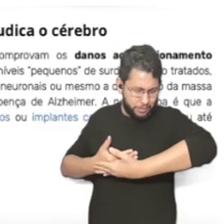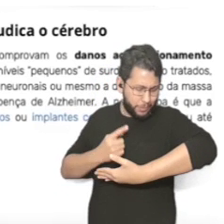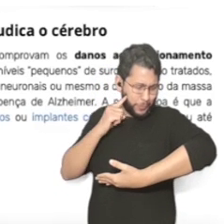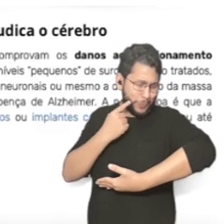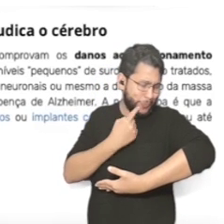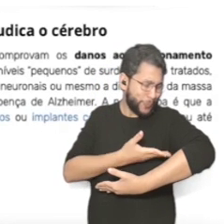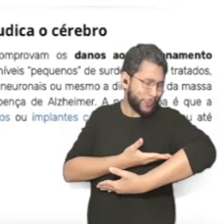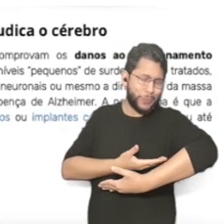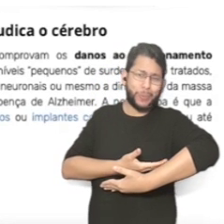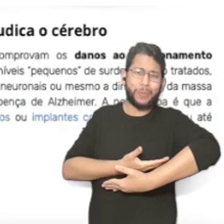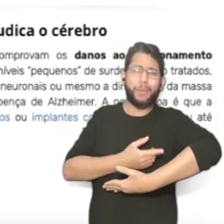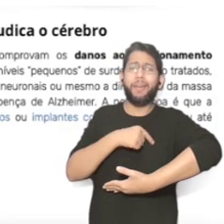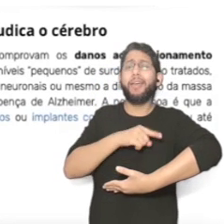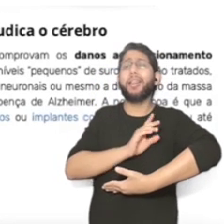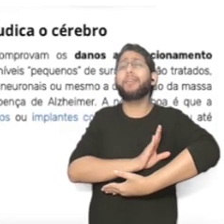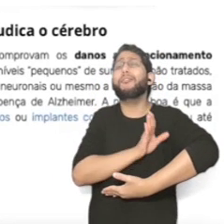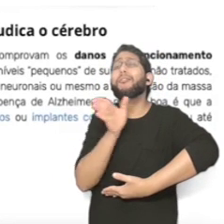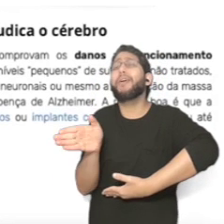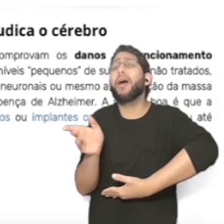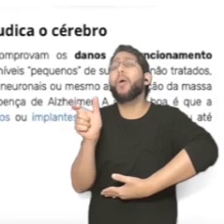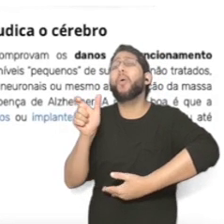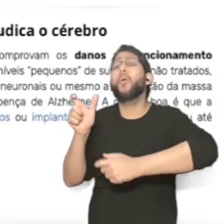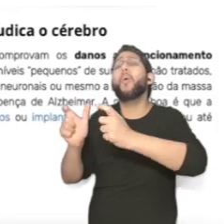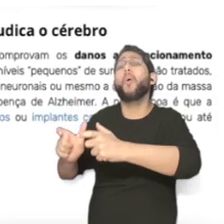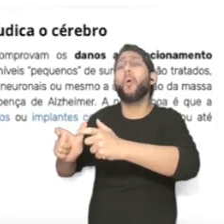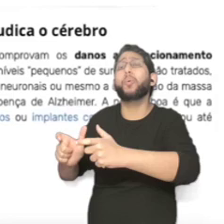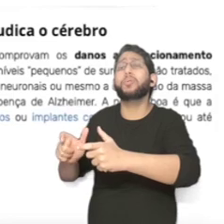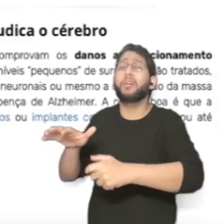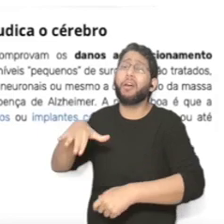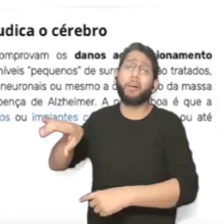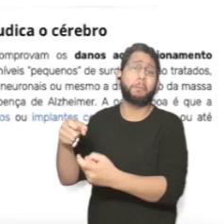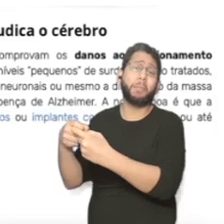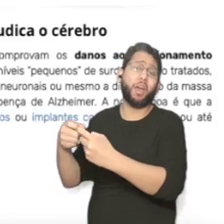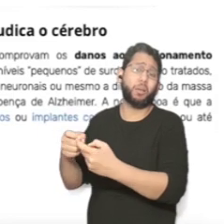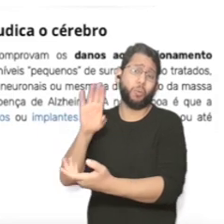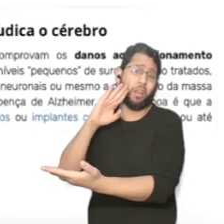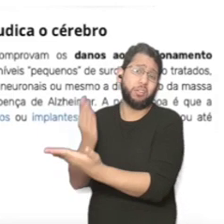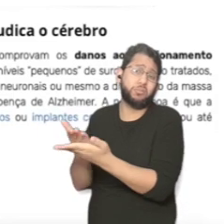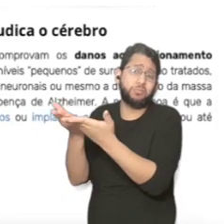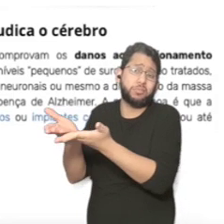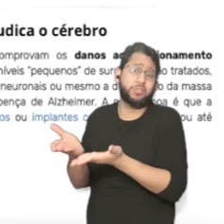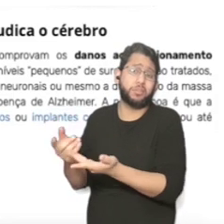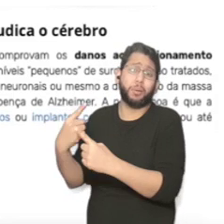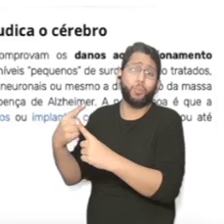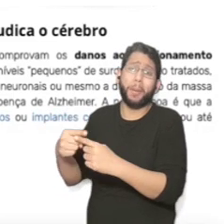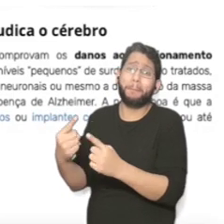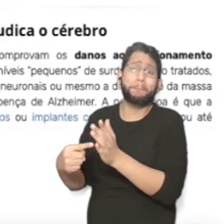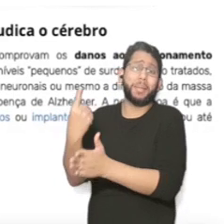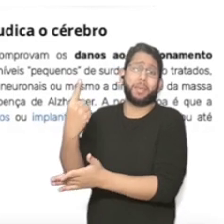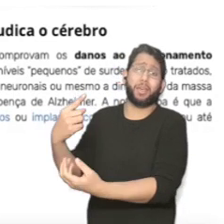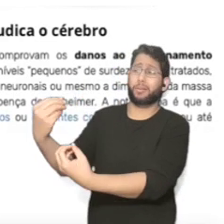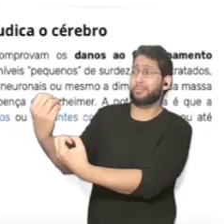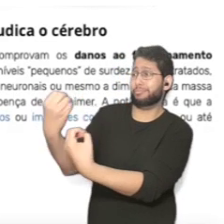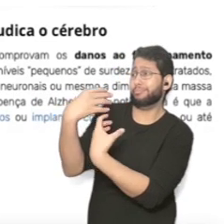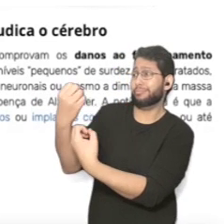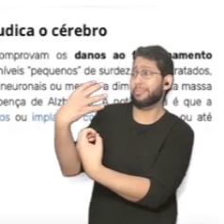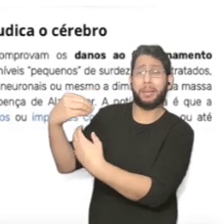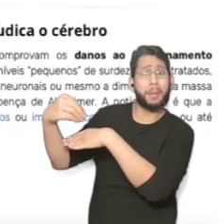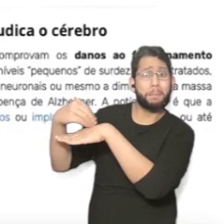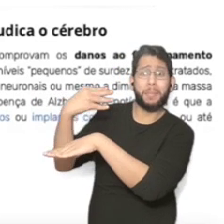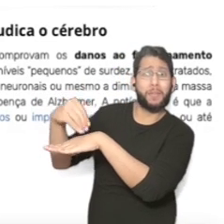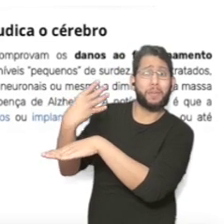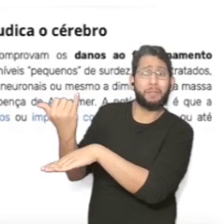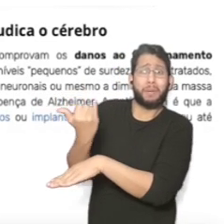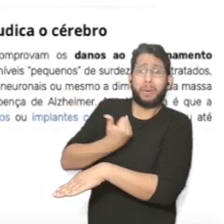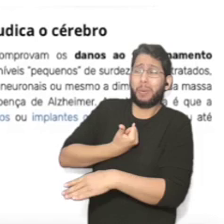diagnosticado como um bebê com uma perda auditiva? Ele vai acreditar no médico. O médico é a palavra ali, né? As pessoas sempre têm